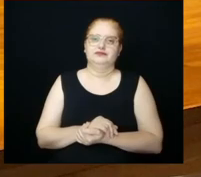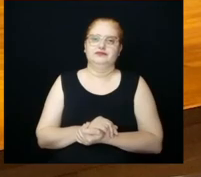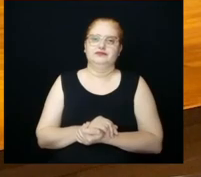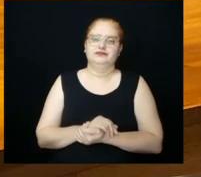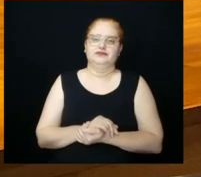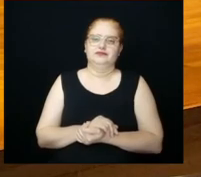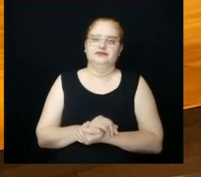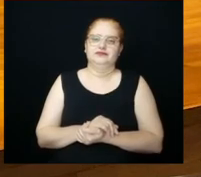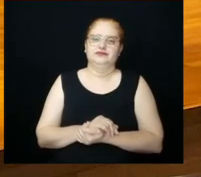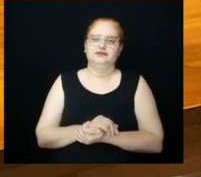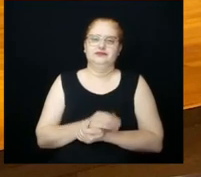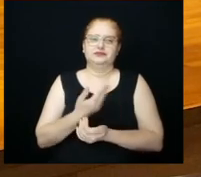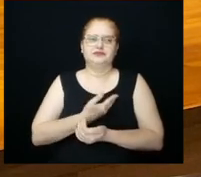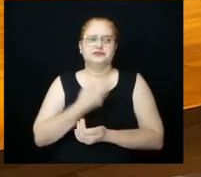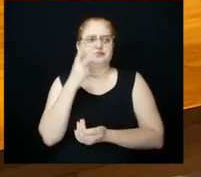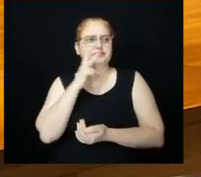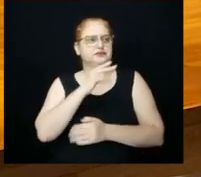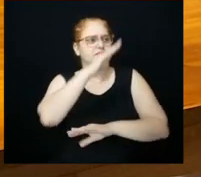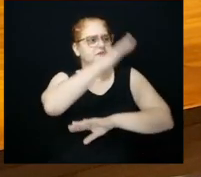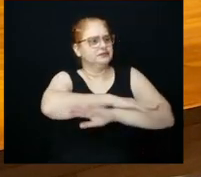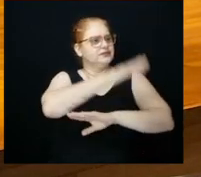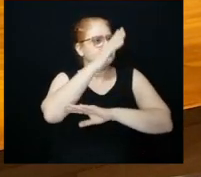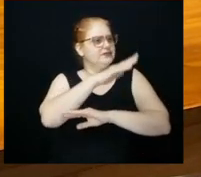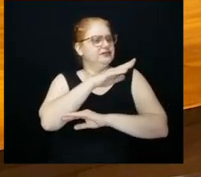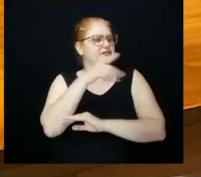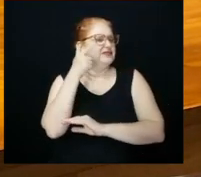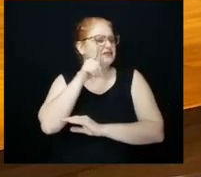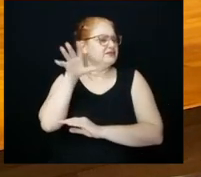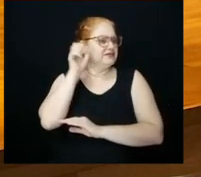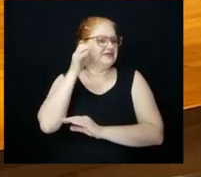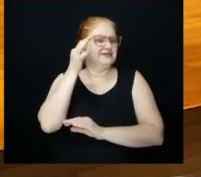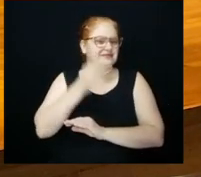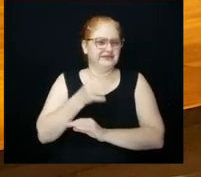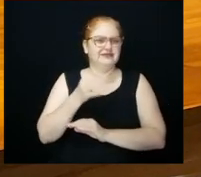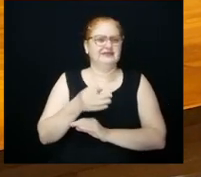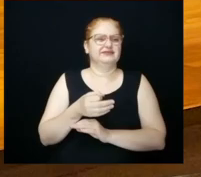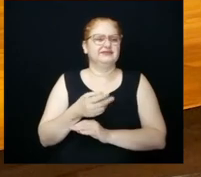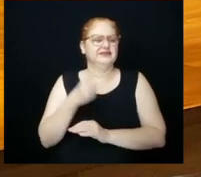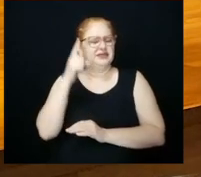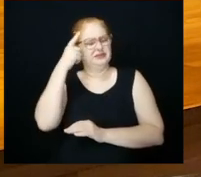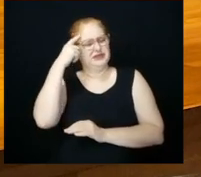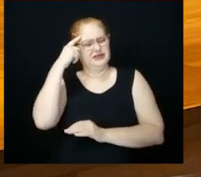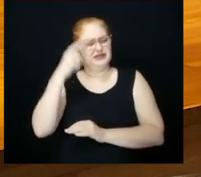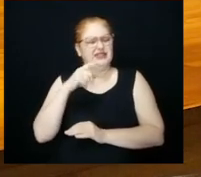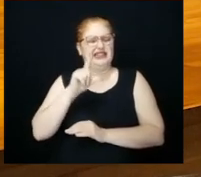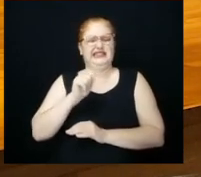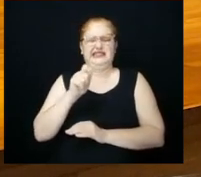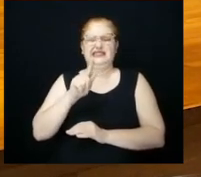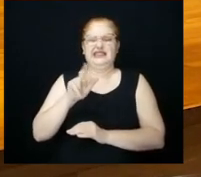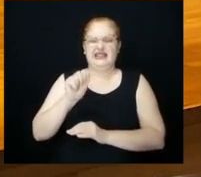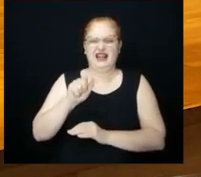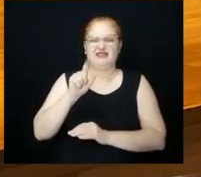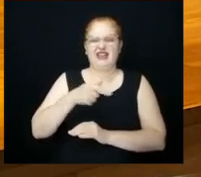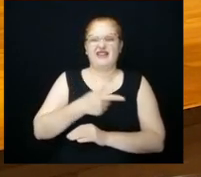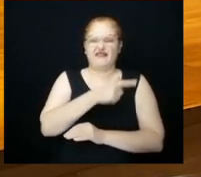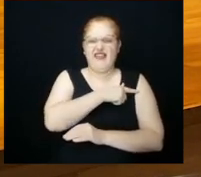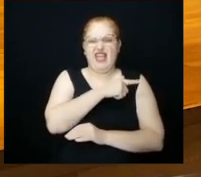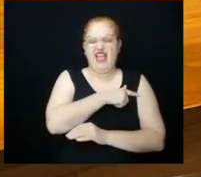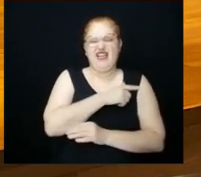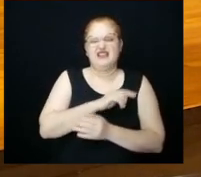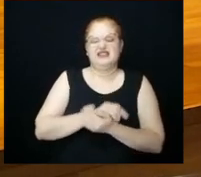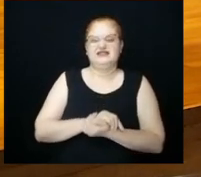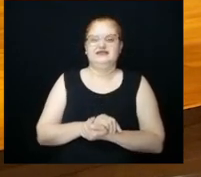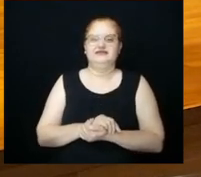E Femelu olhou pela janela, sem ouvir direito, pensando em como Lagos era feia. Quando ela sai, não, ela